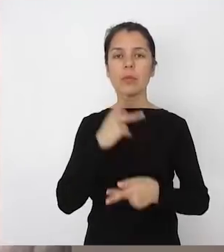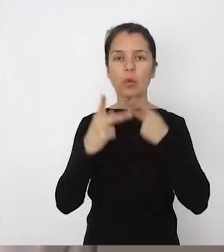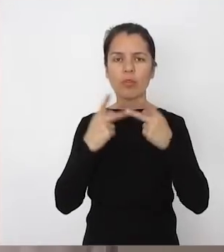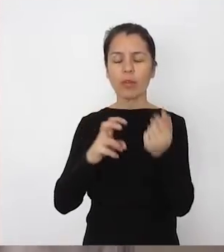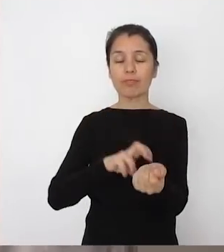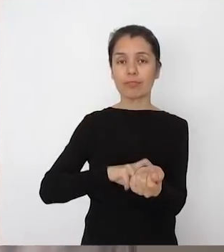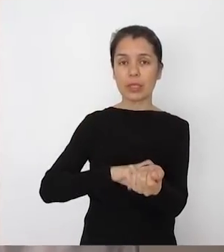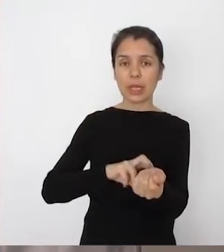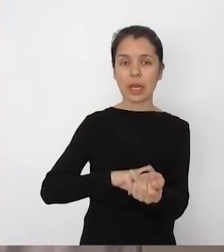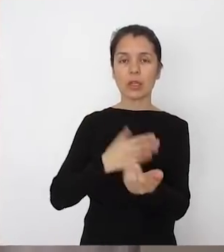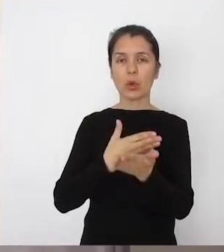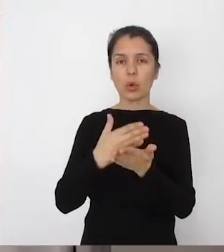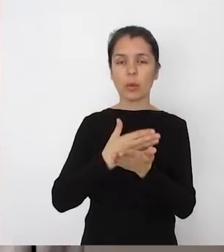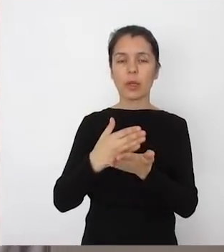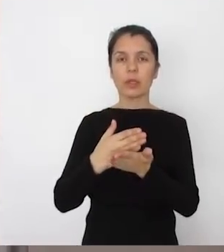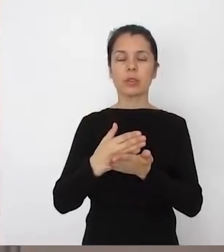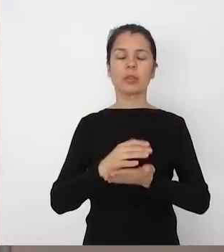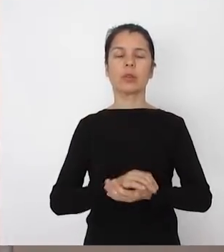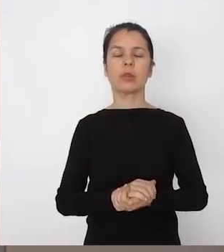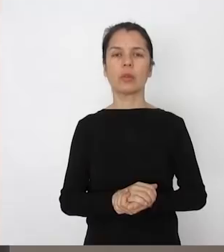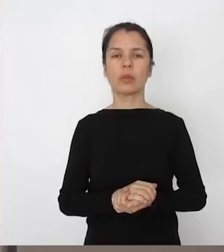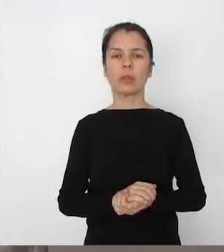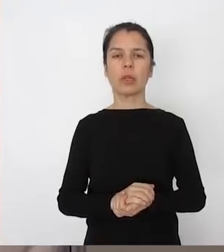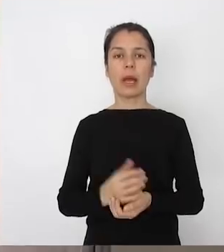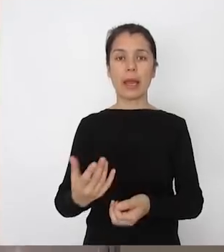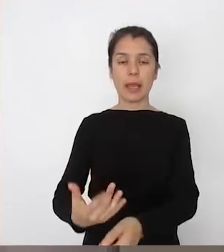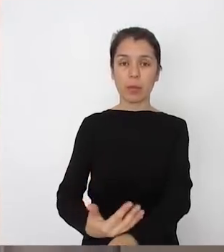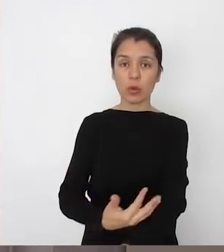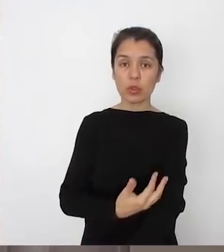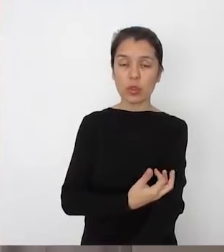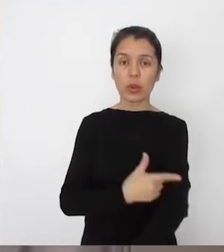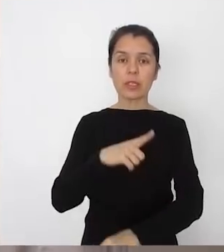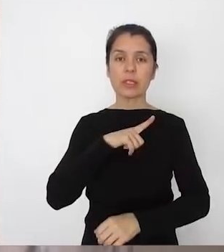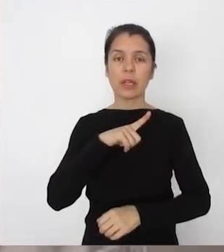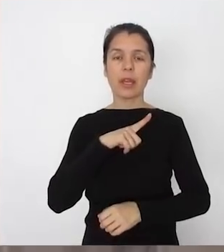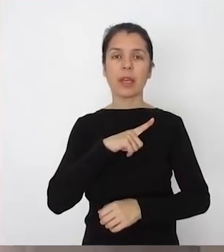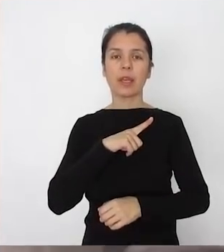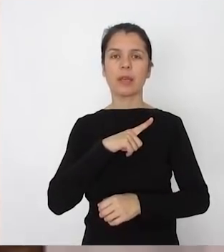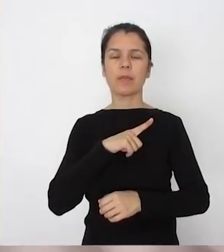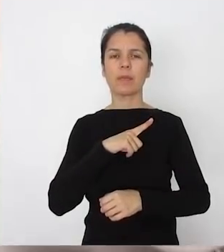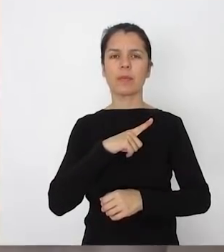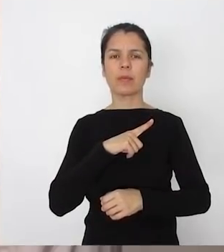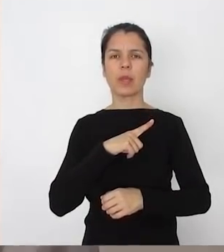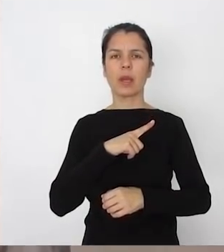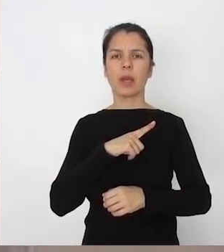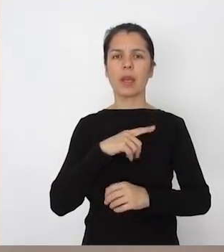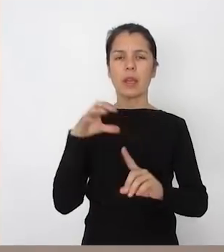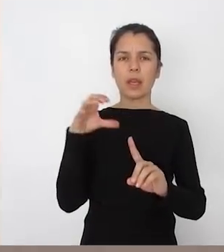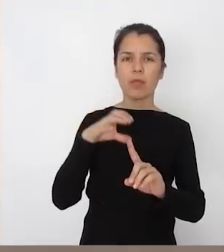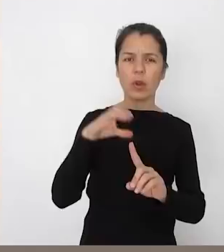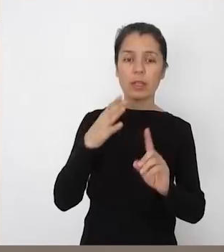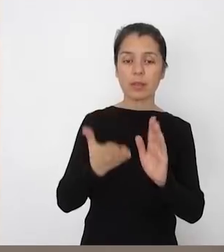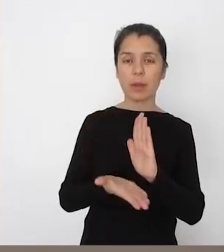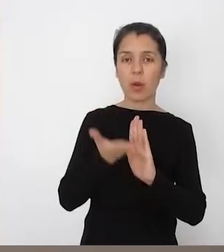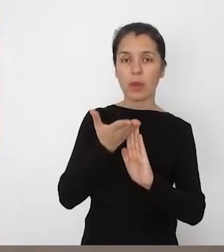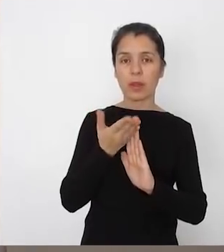interessante quando se toma remédio perto dessas áreas. E o toque, né, que geralmente é dado remédio antidepressivo, para que você entenda que